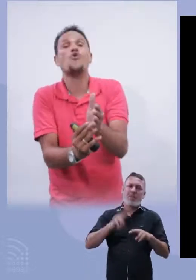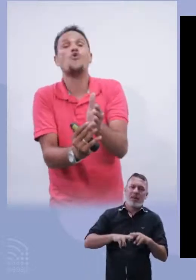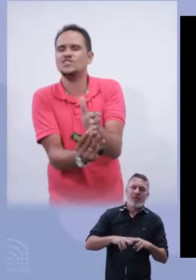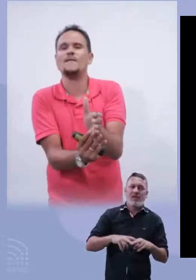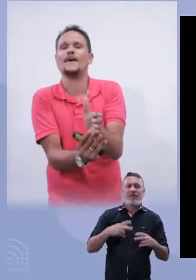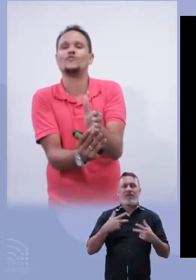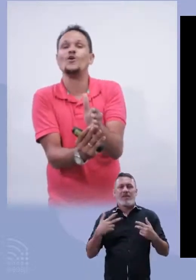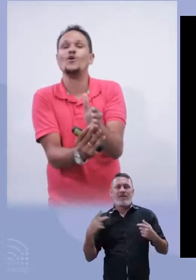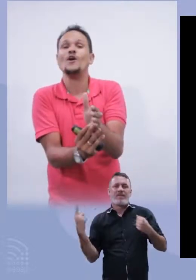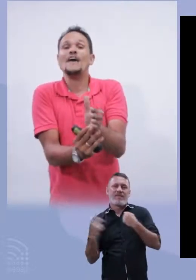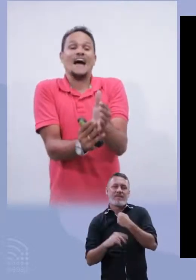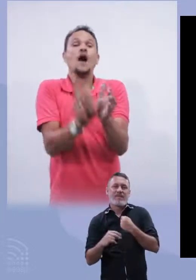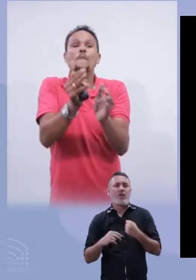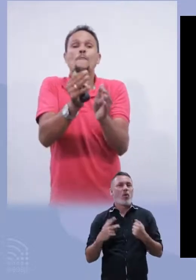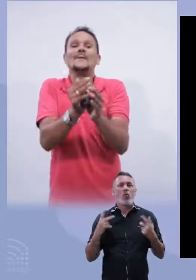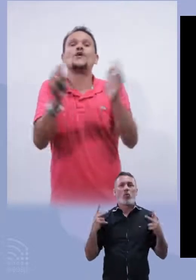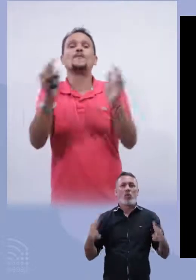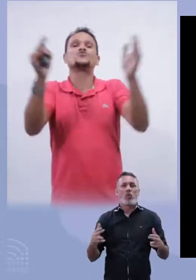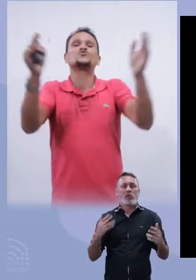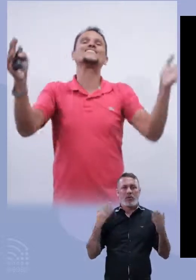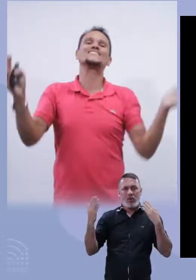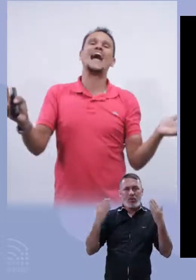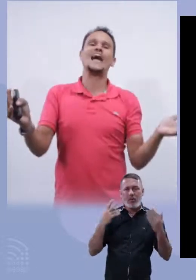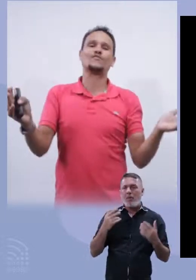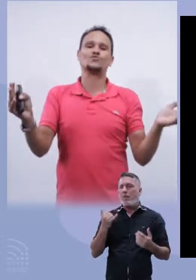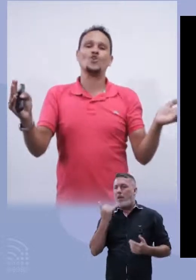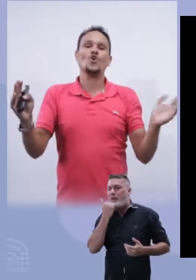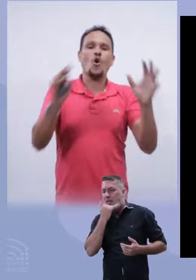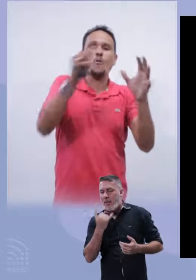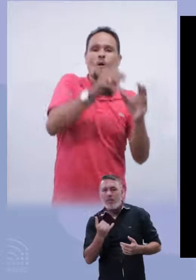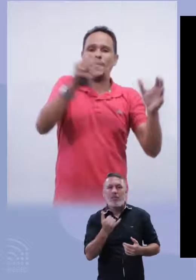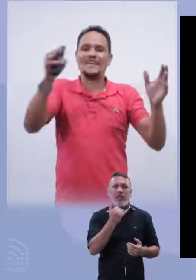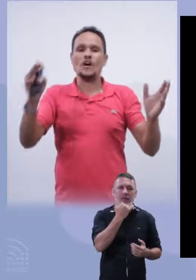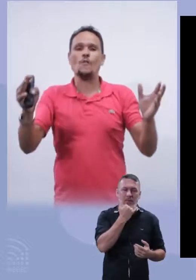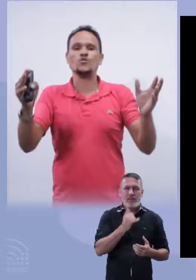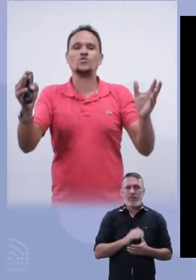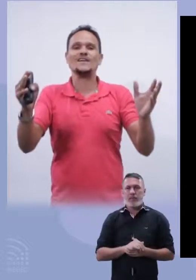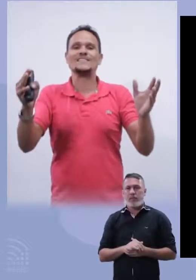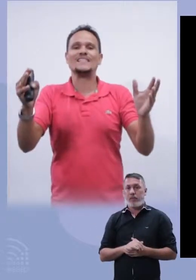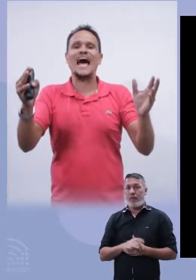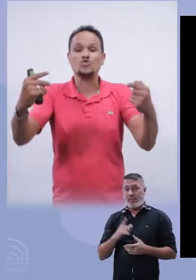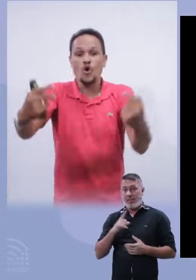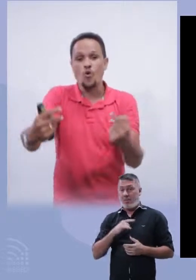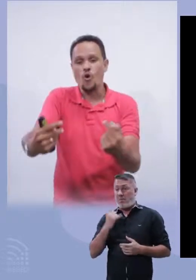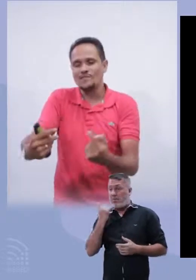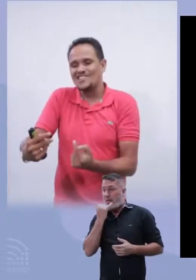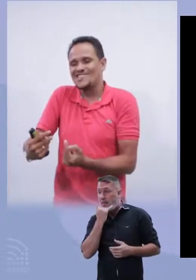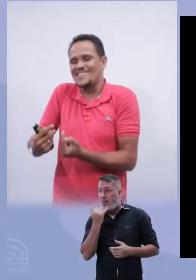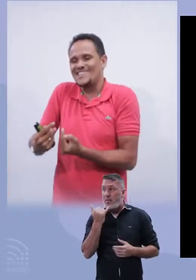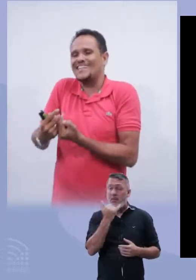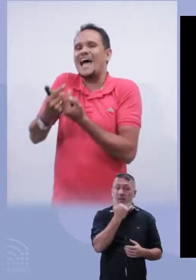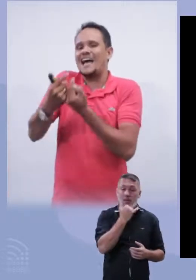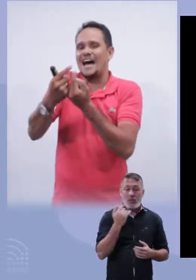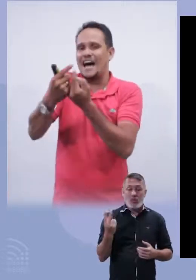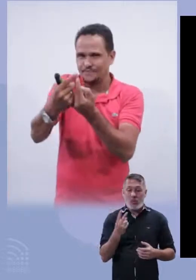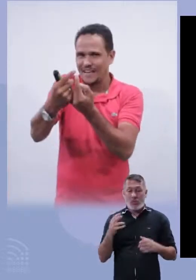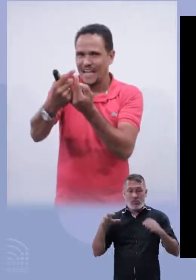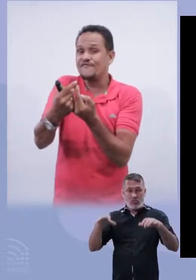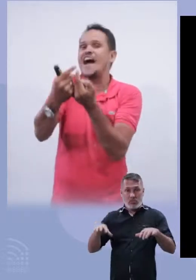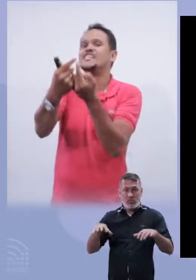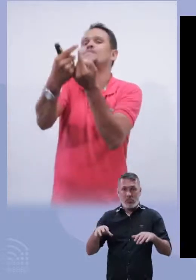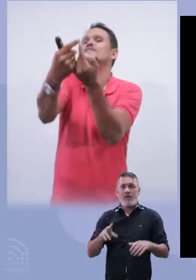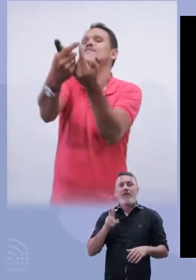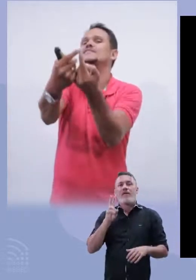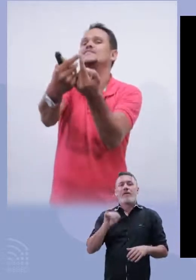etc., constrangimento. Há um perdão para os dois lados. Como há um perdão para os dois lados, quando a gente entrega